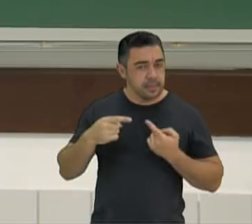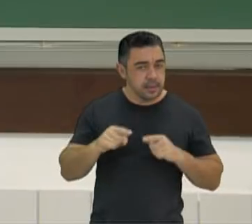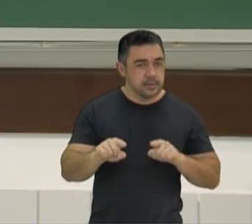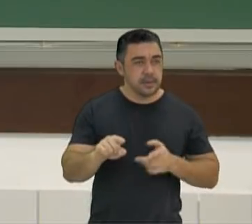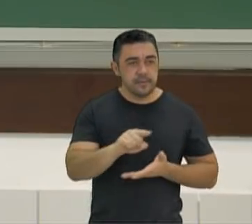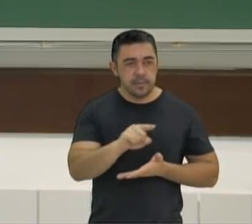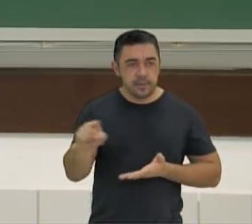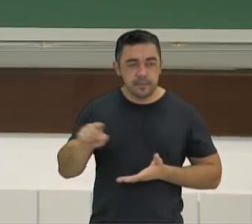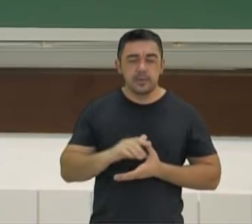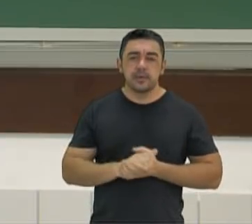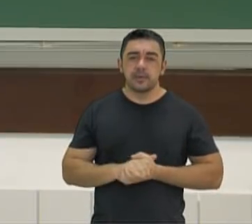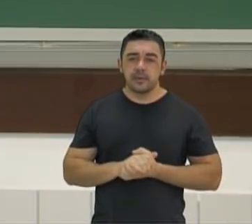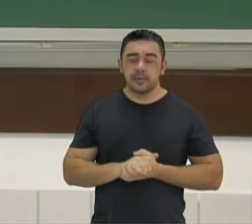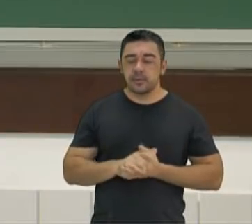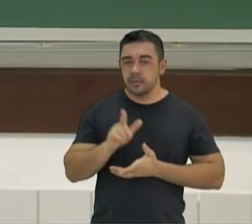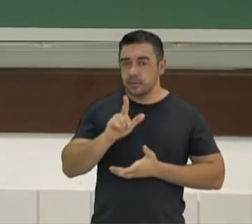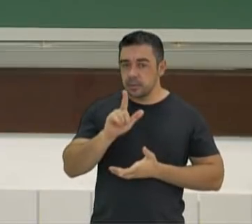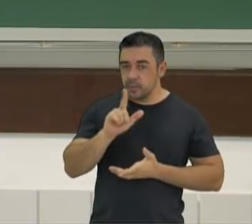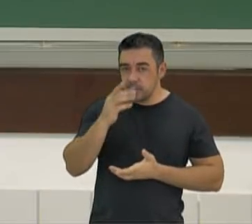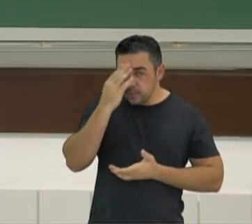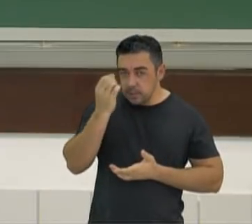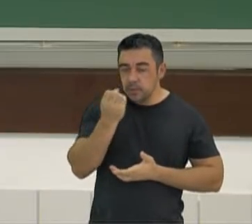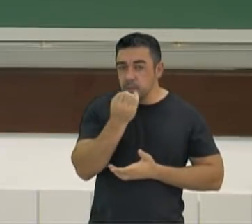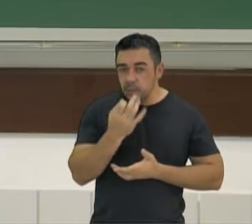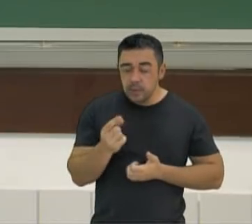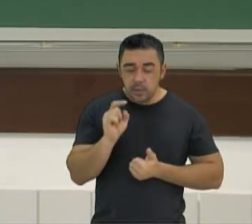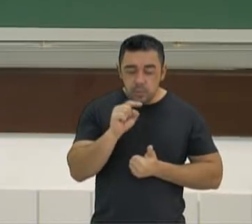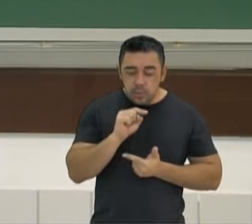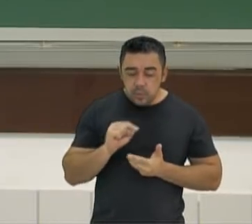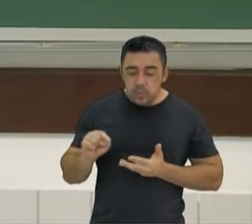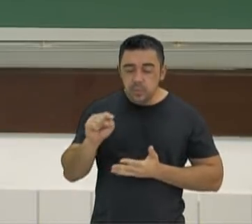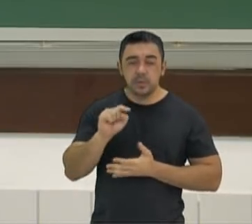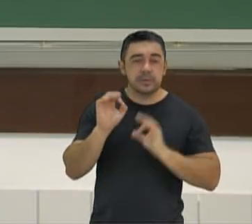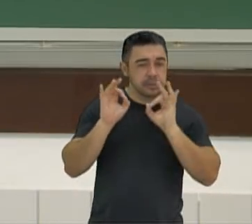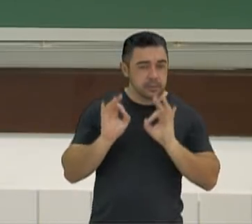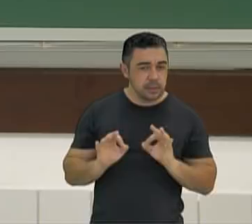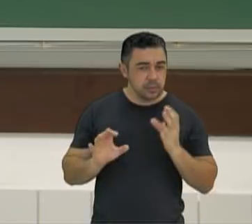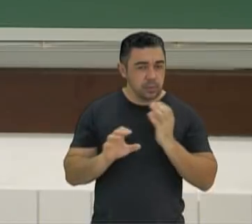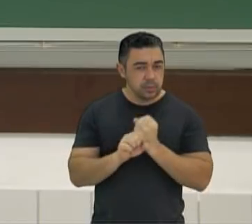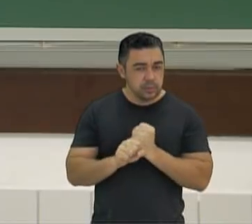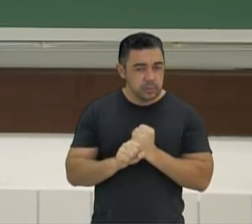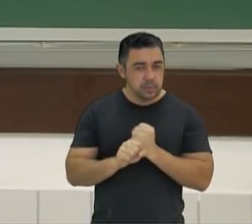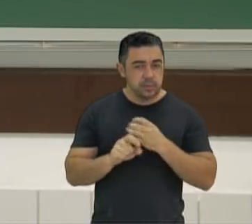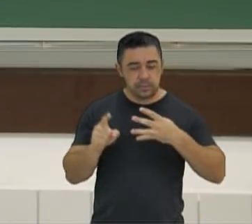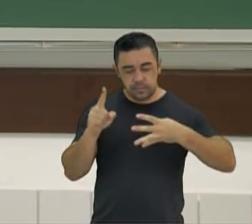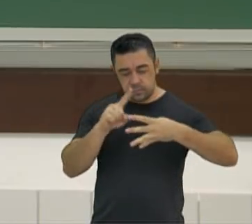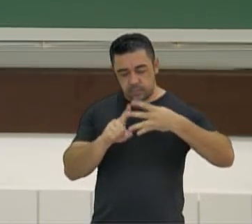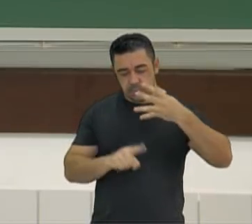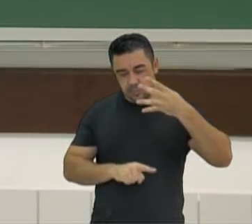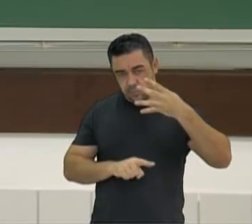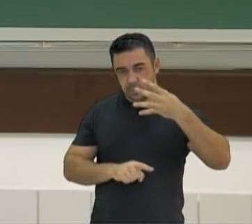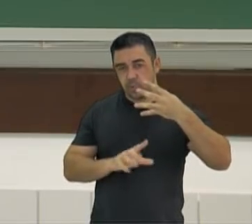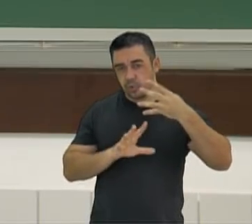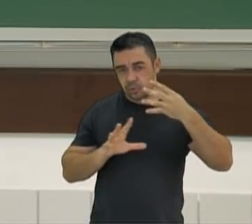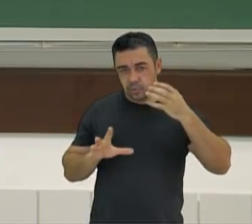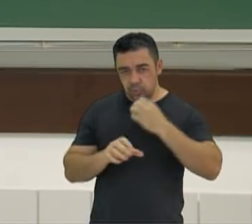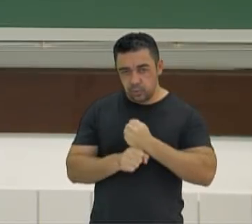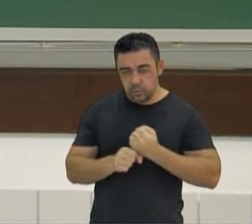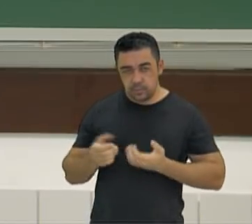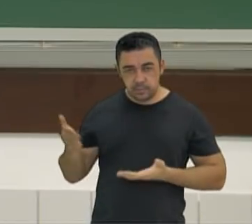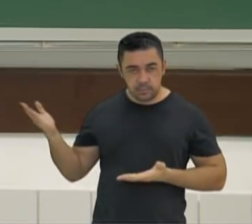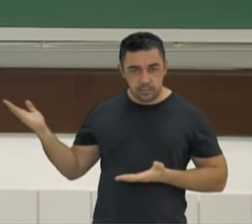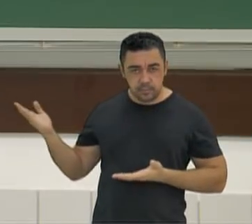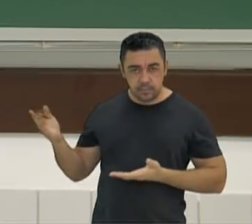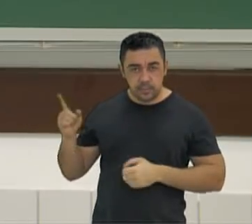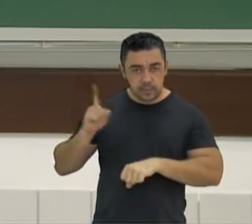desafio para vocês. Não se esqueçam, contem bem direitinho aí a quantidade de lados da